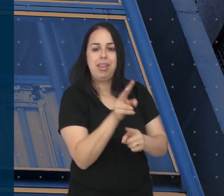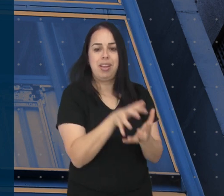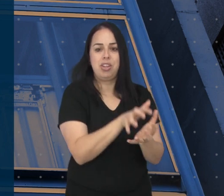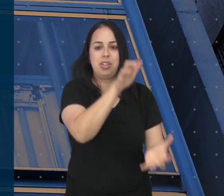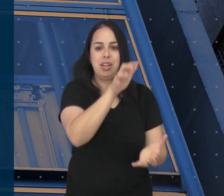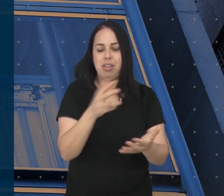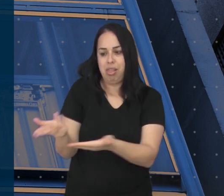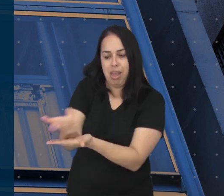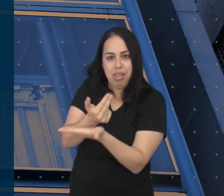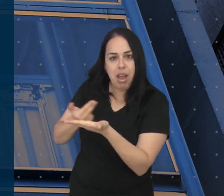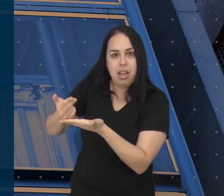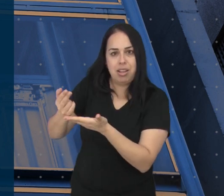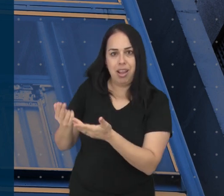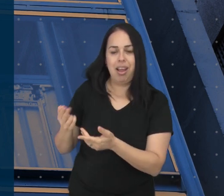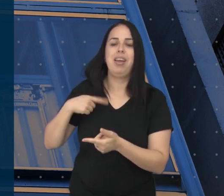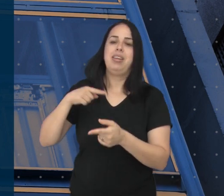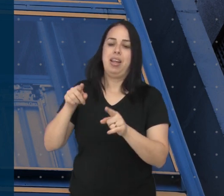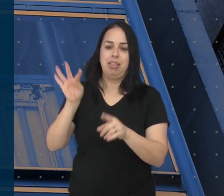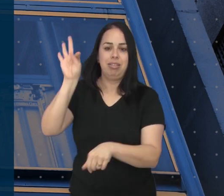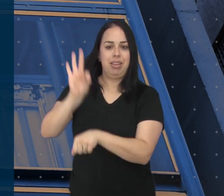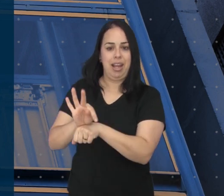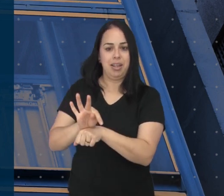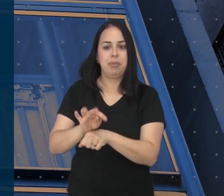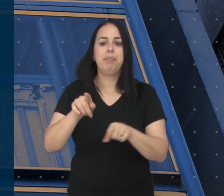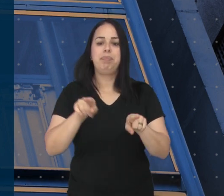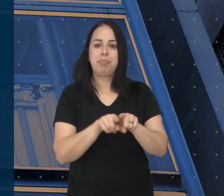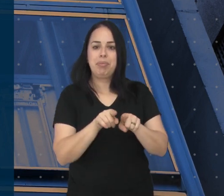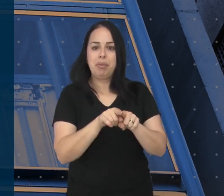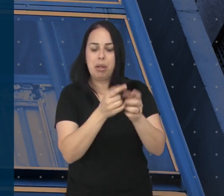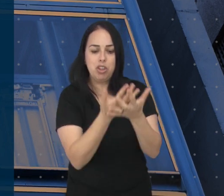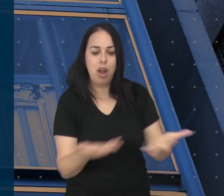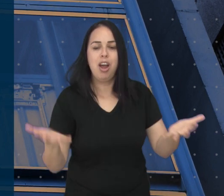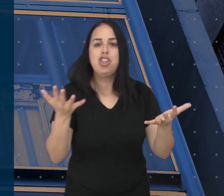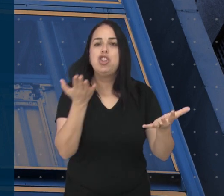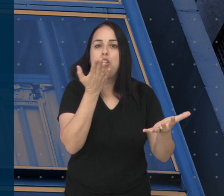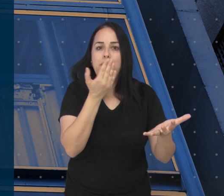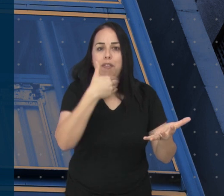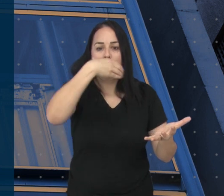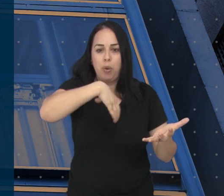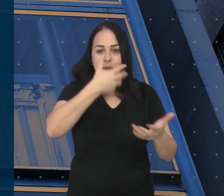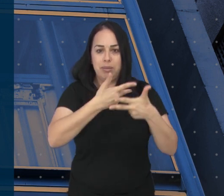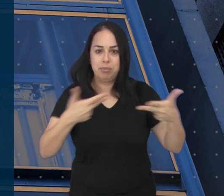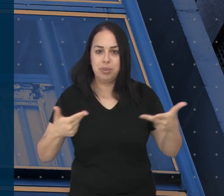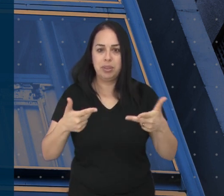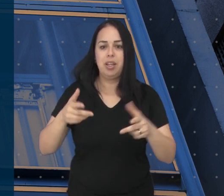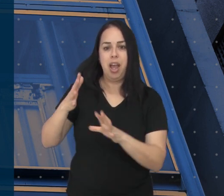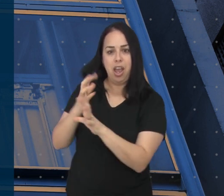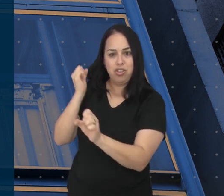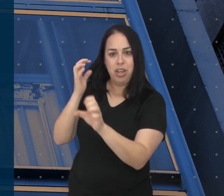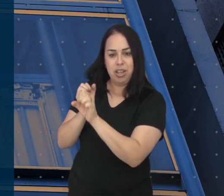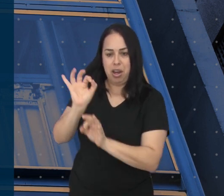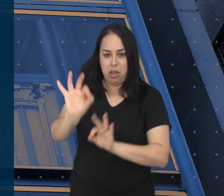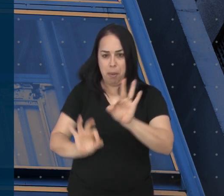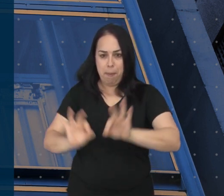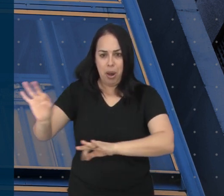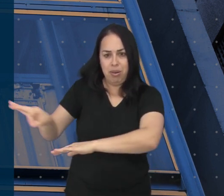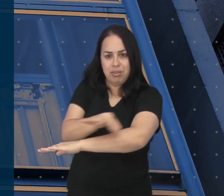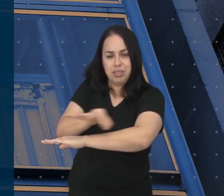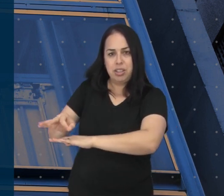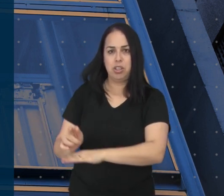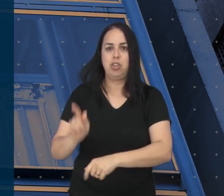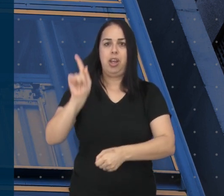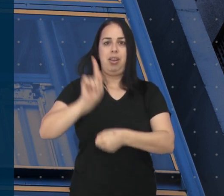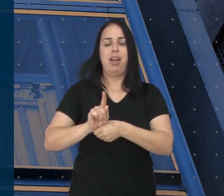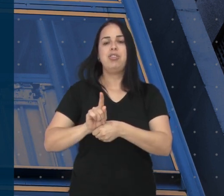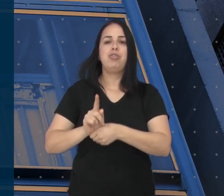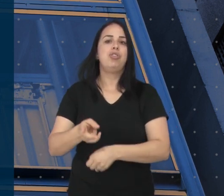idosos, desenhista técnico, encarregado de hortifrutigranjeiros, encarregado de obras, engenheiro projetista,